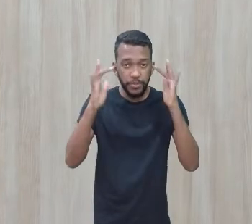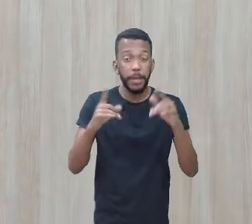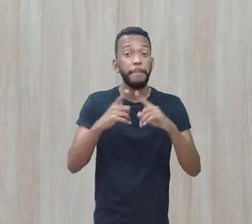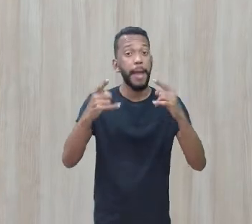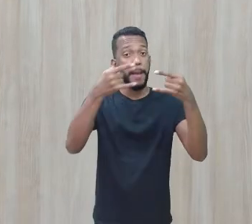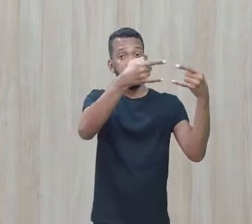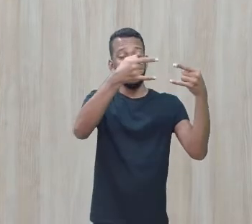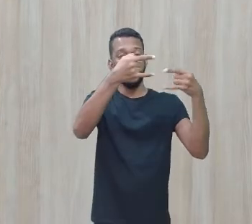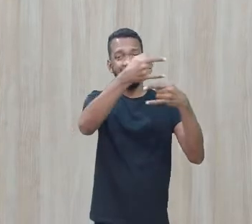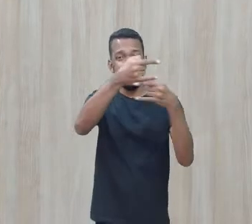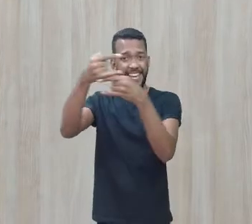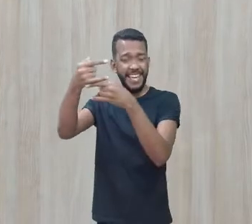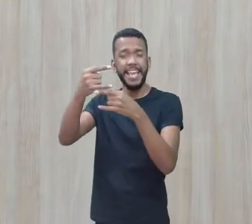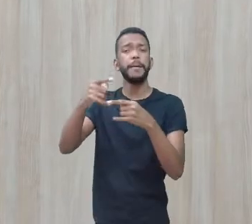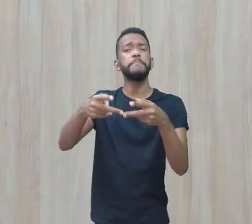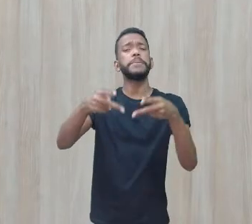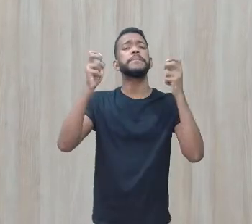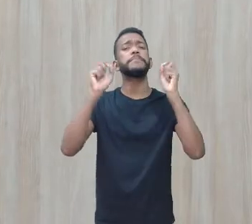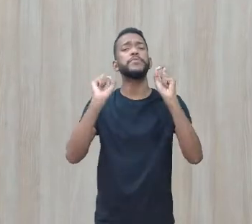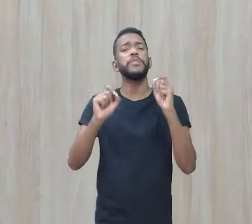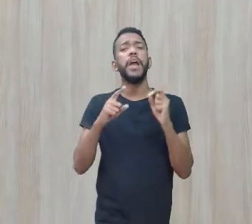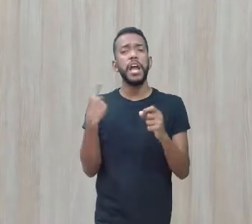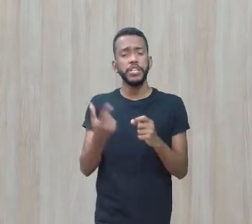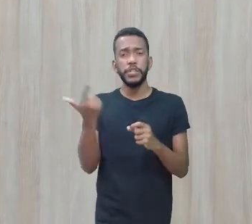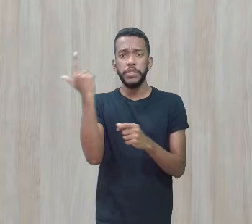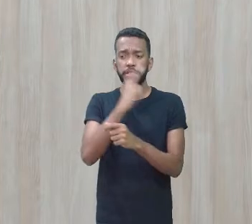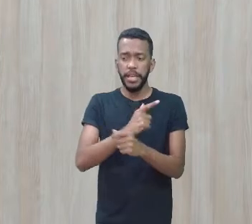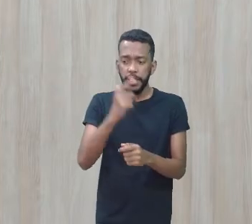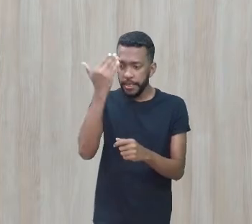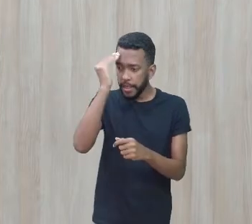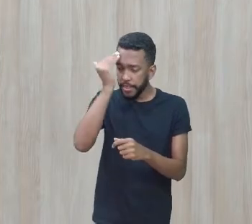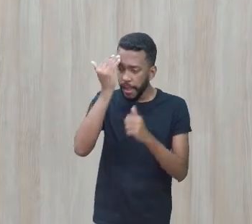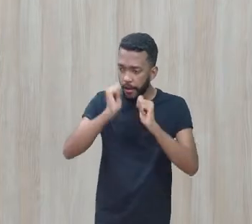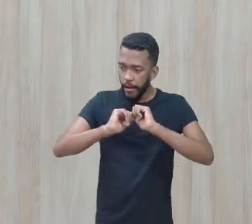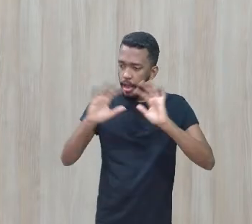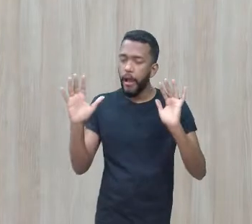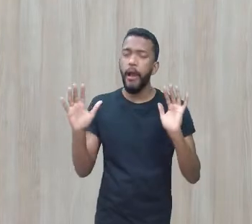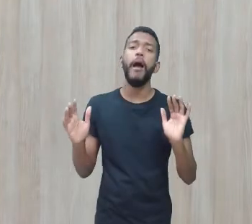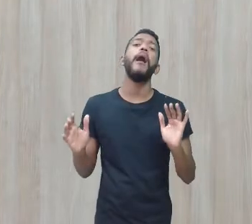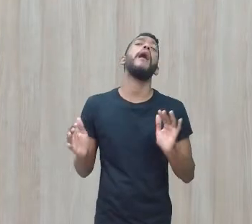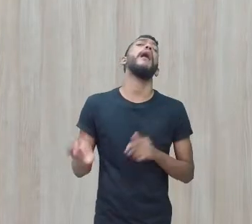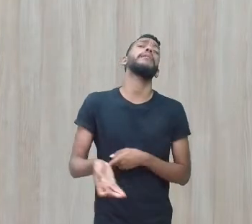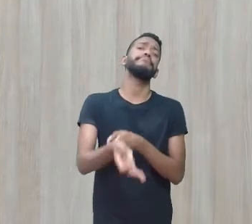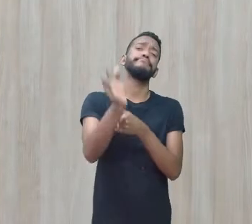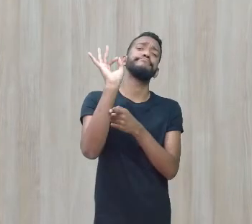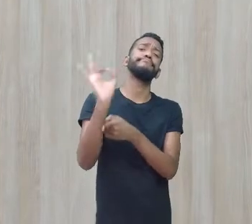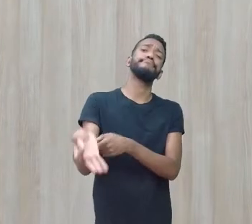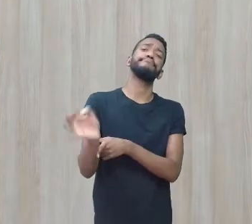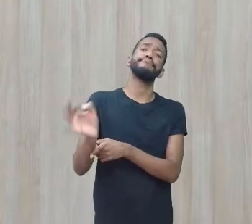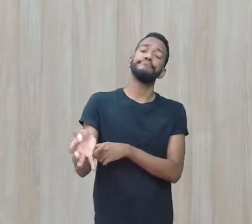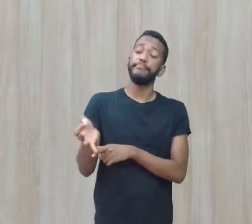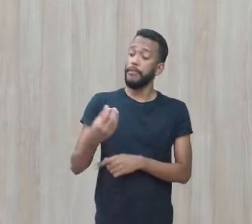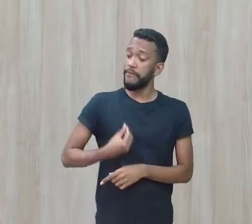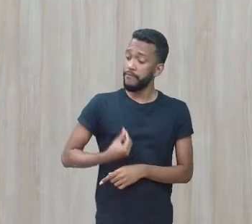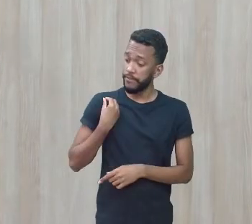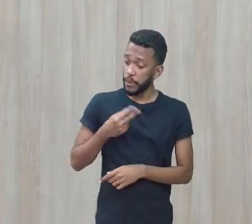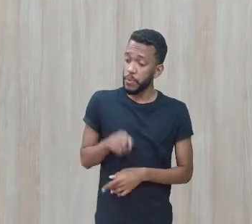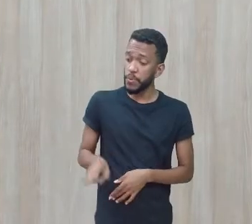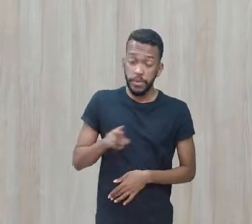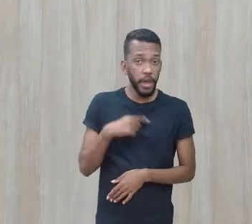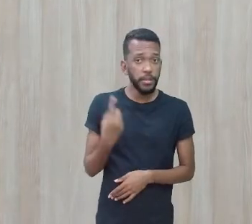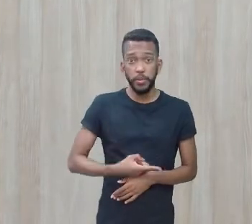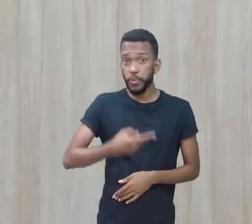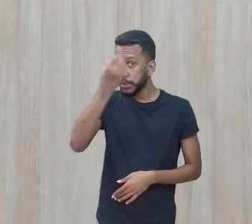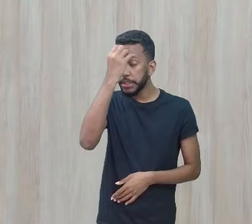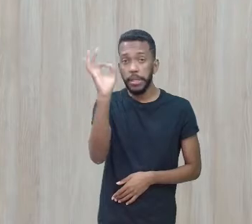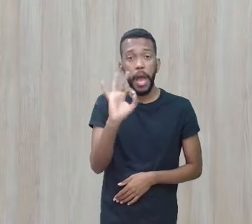perceber que é muito mais próximo da gente essa ideia de fração do que a gente imagina. Mesmo quando você nem tem ideia do